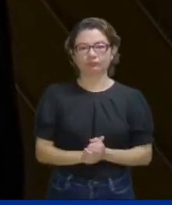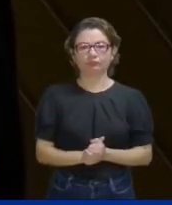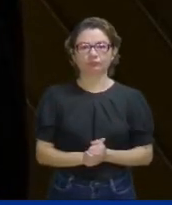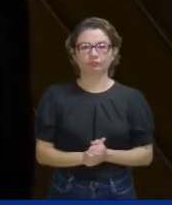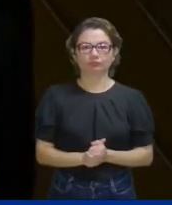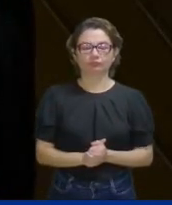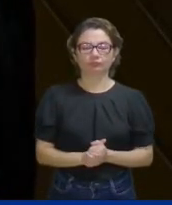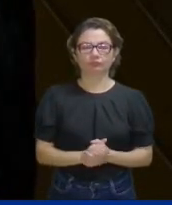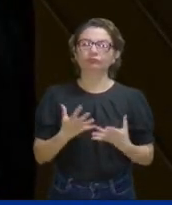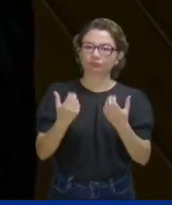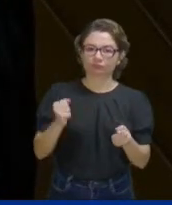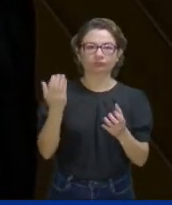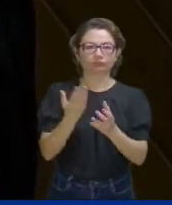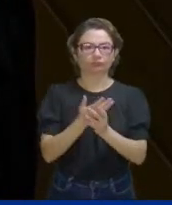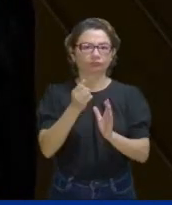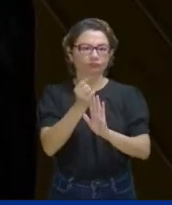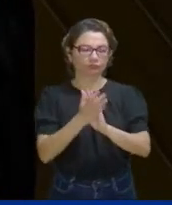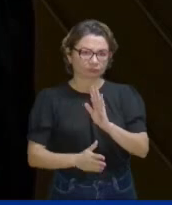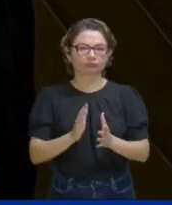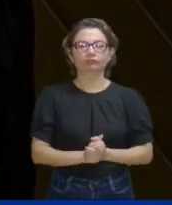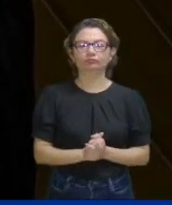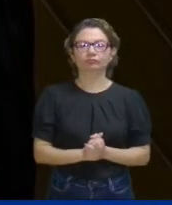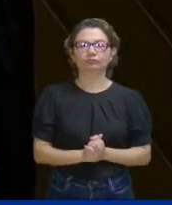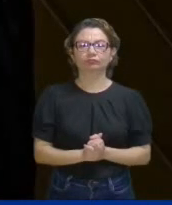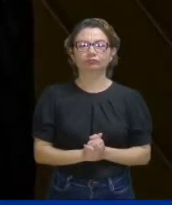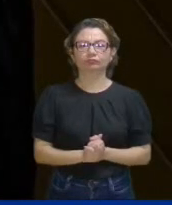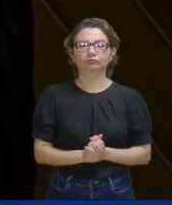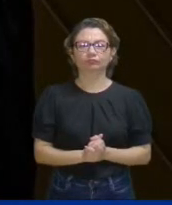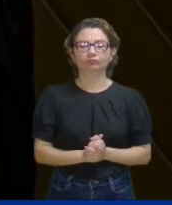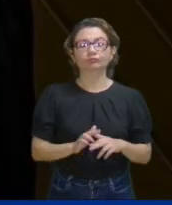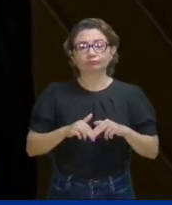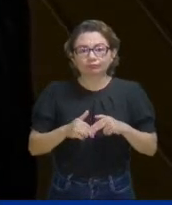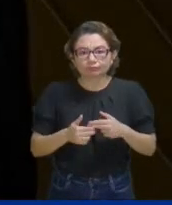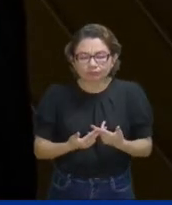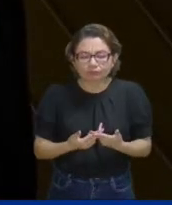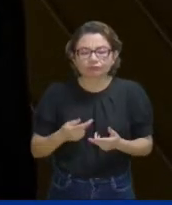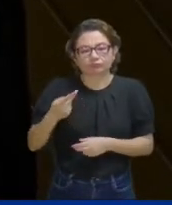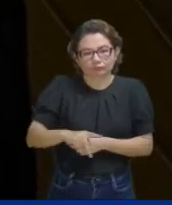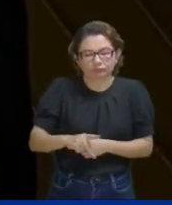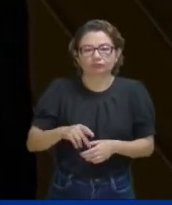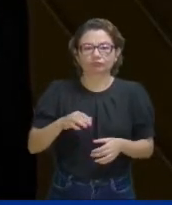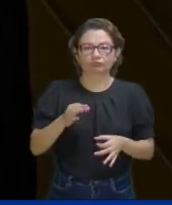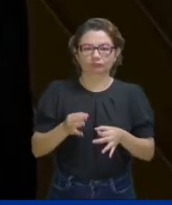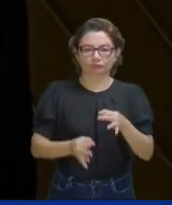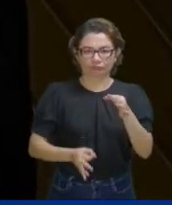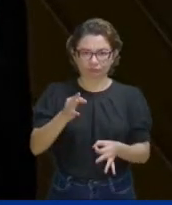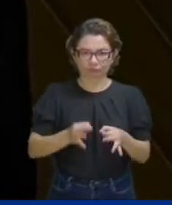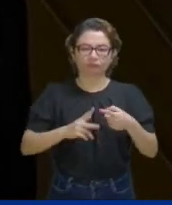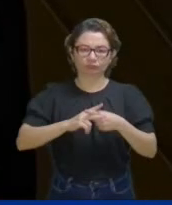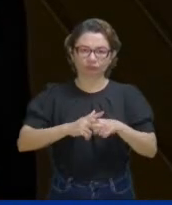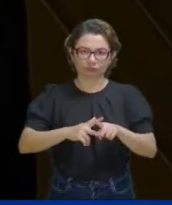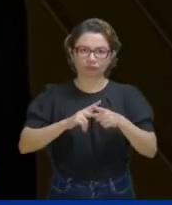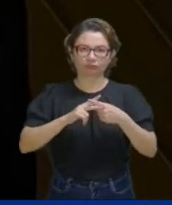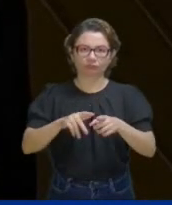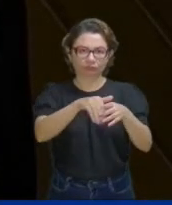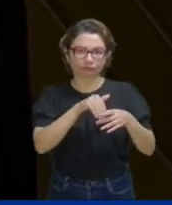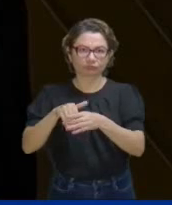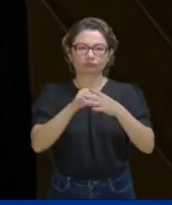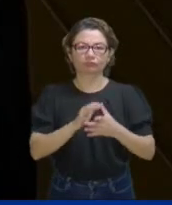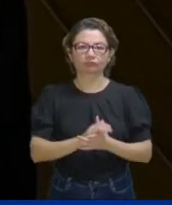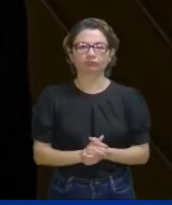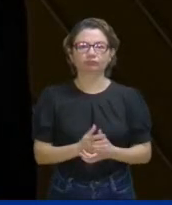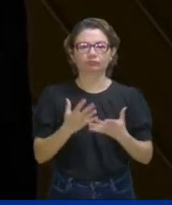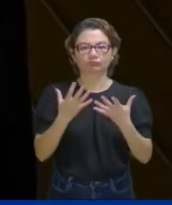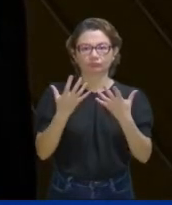acolhimento dos presentes embargos com efeitos infringentes para que esta Corte Regional Eleitoral reforme o acórdão, julgue